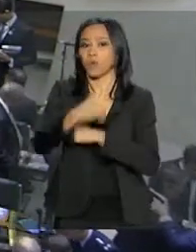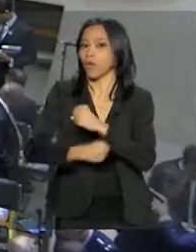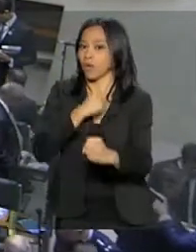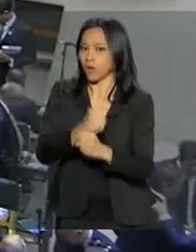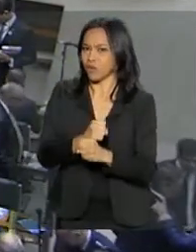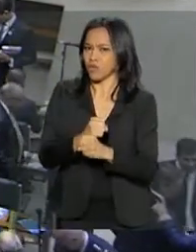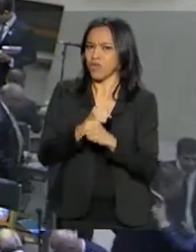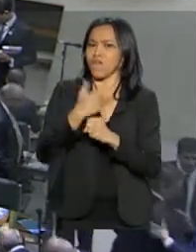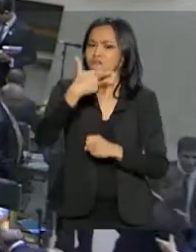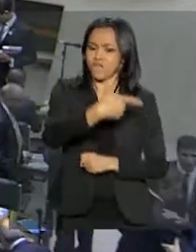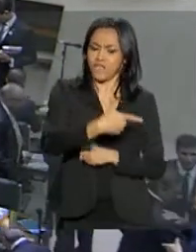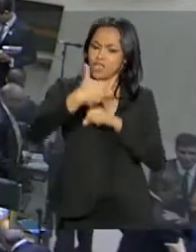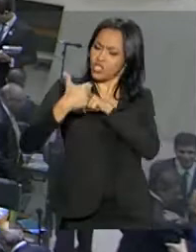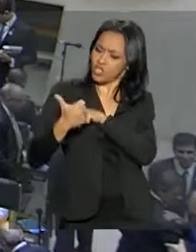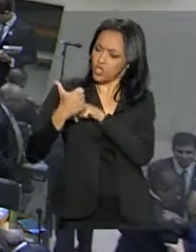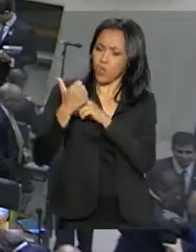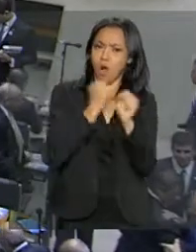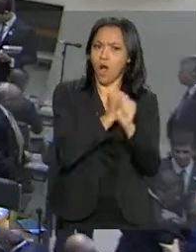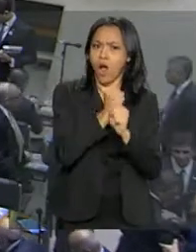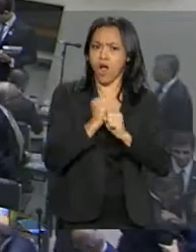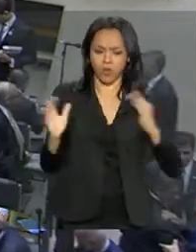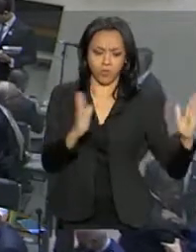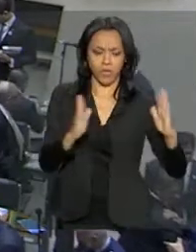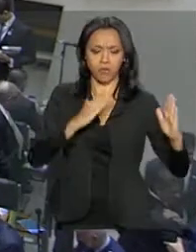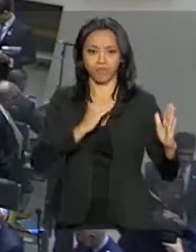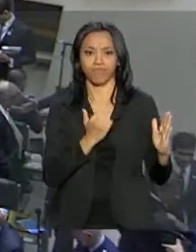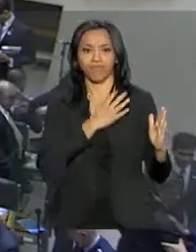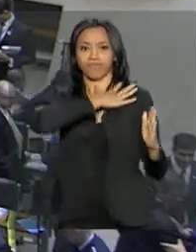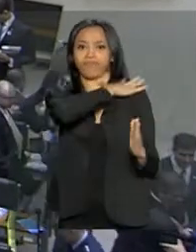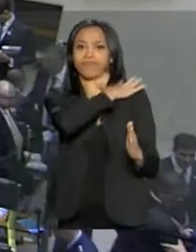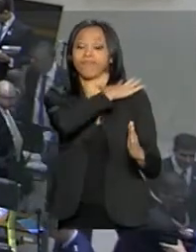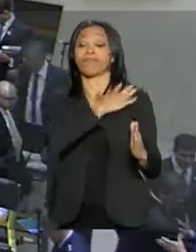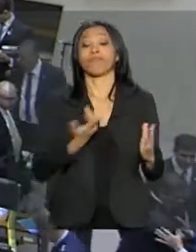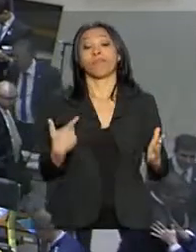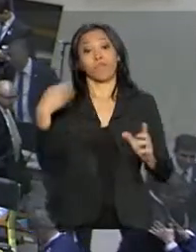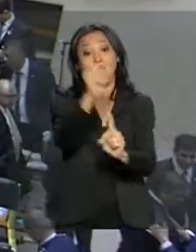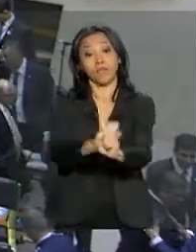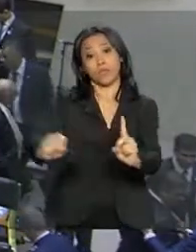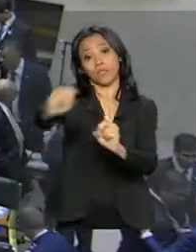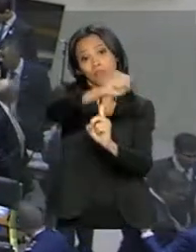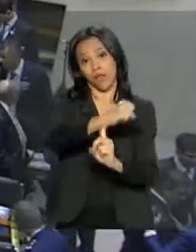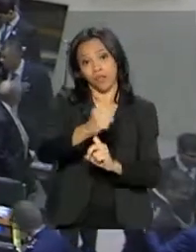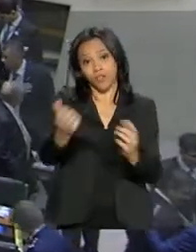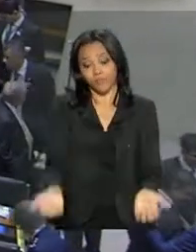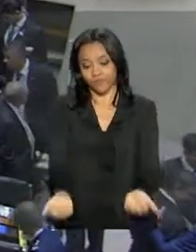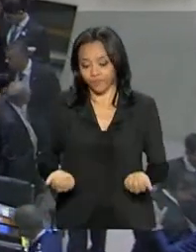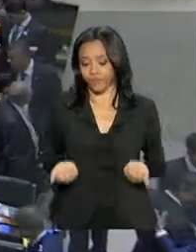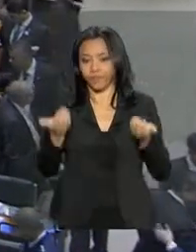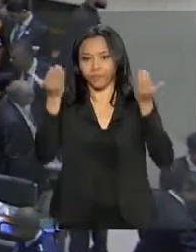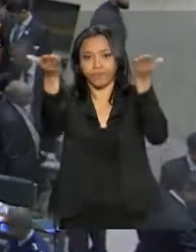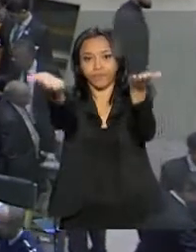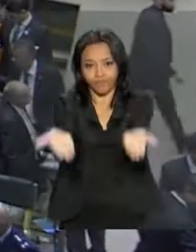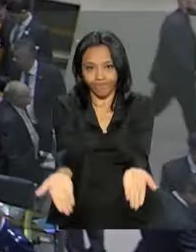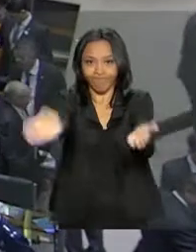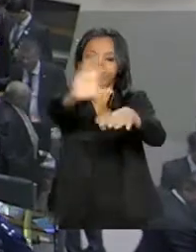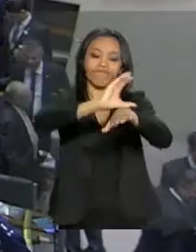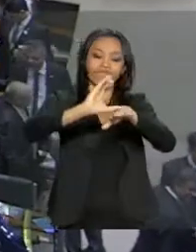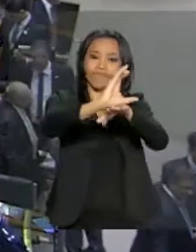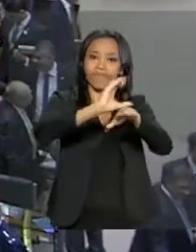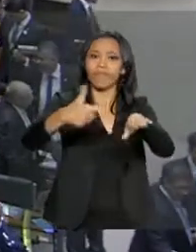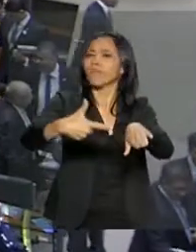de 21 anos de regime militar, a sociedade brasileira recebia uma Constituição que